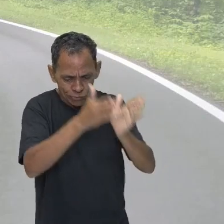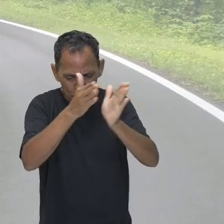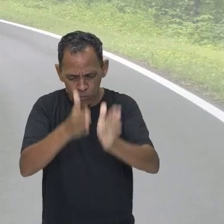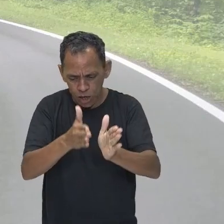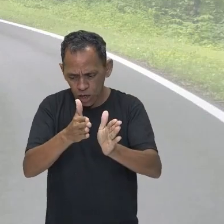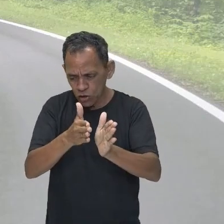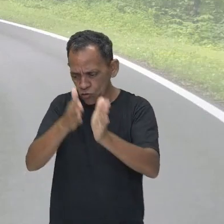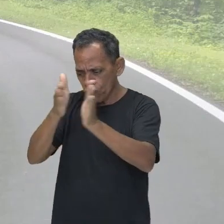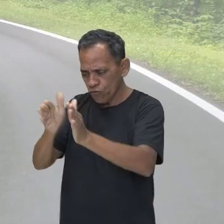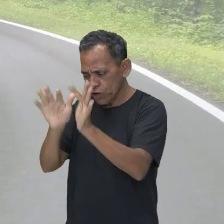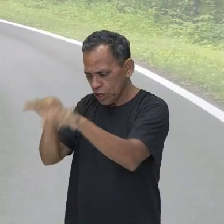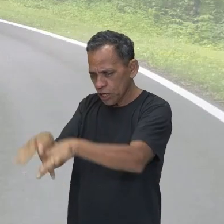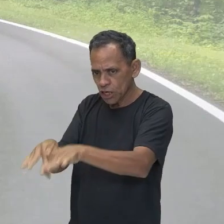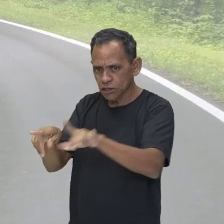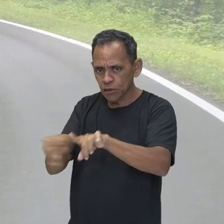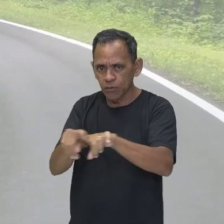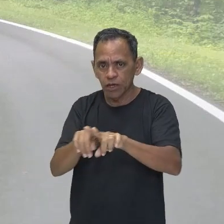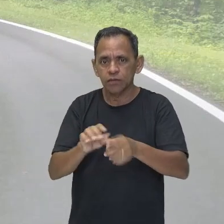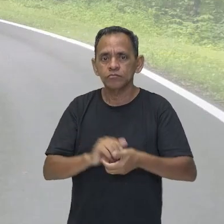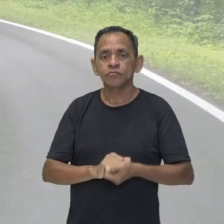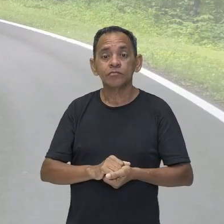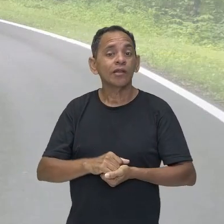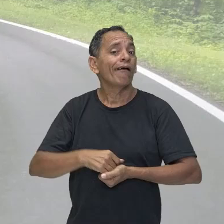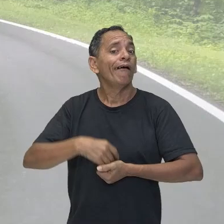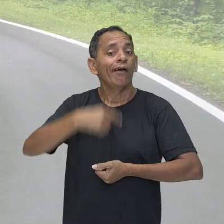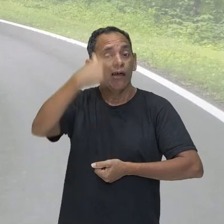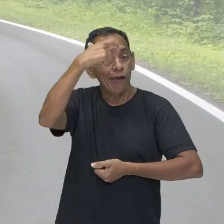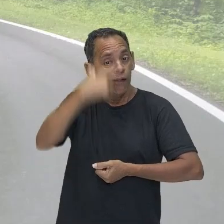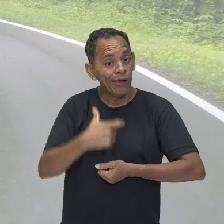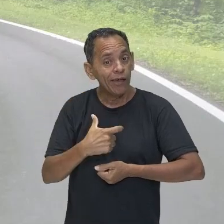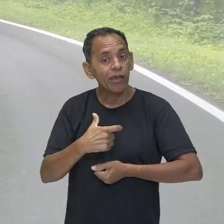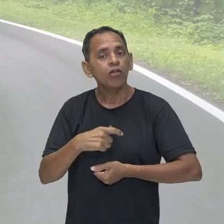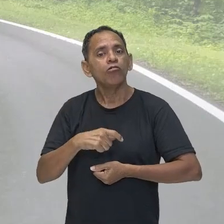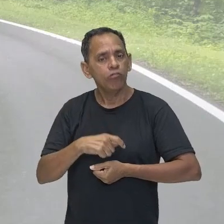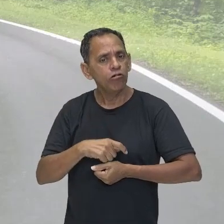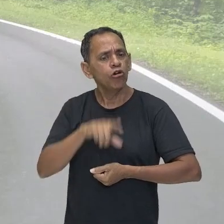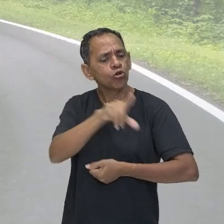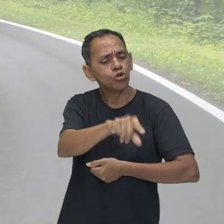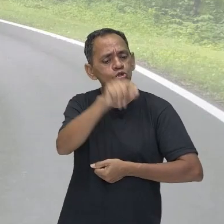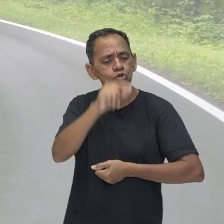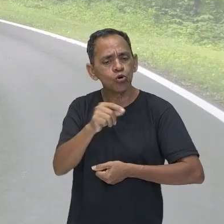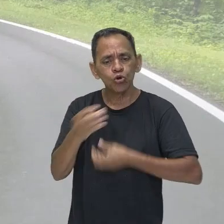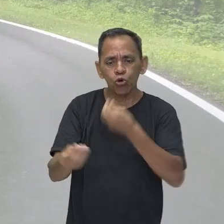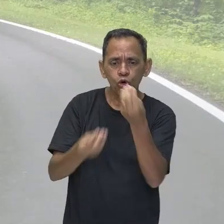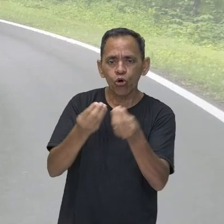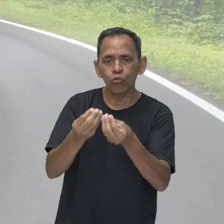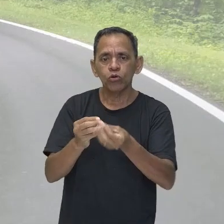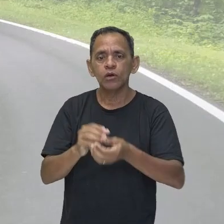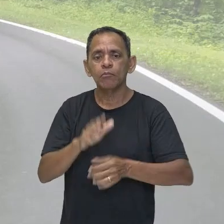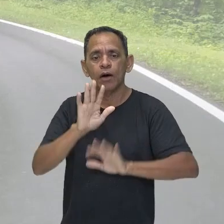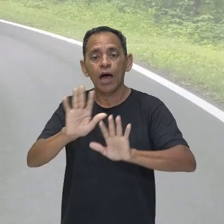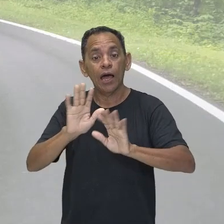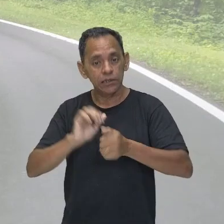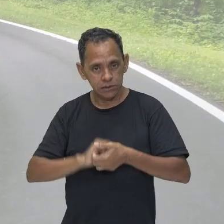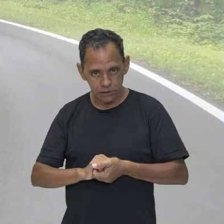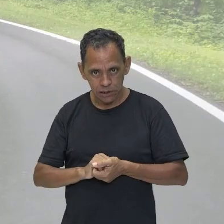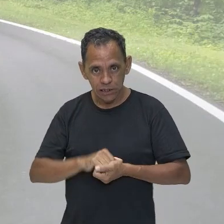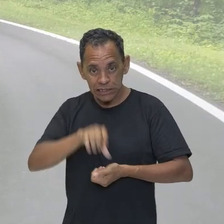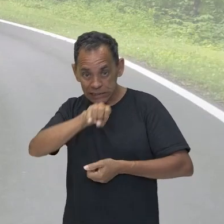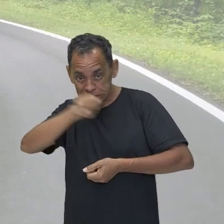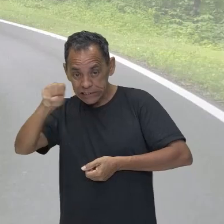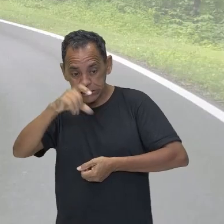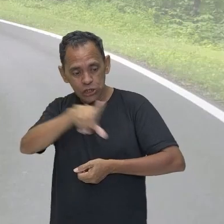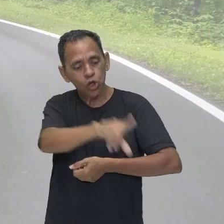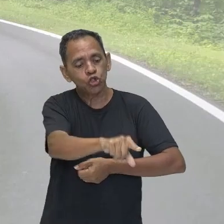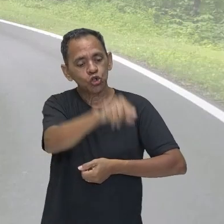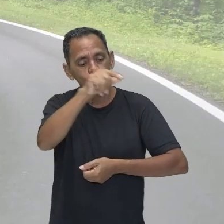Eu que estou fazendo o estudo do movimento, eu escolho. Uma vez escolhido, o movimento ele vai ser positivo